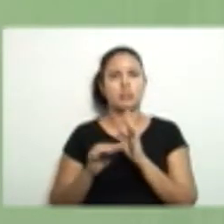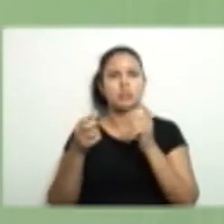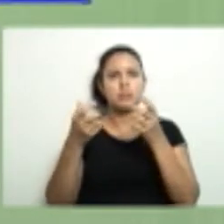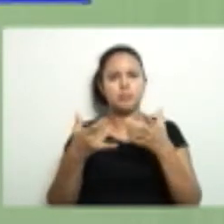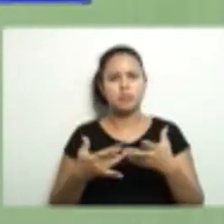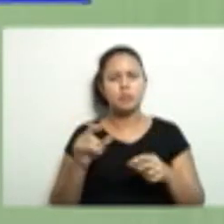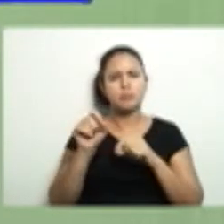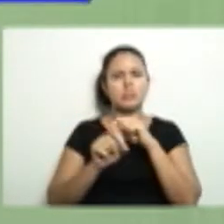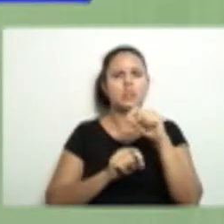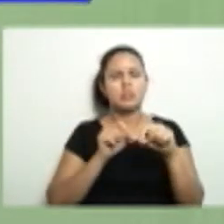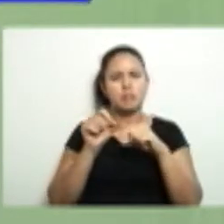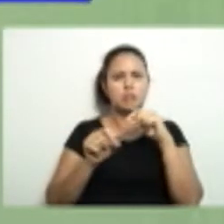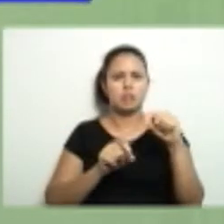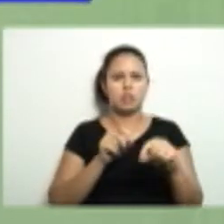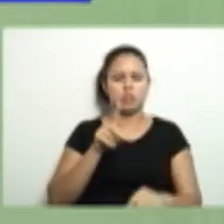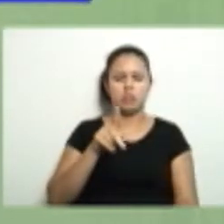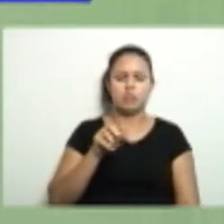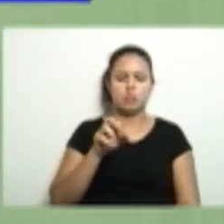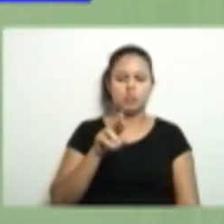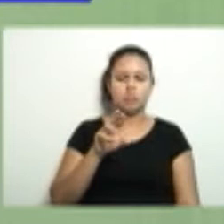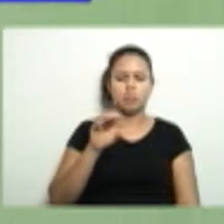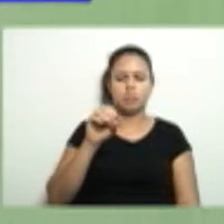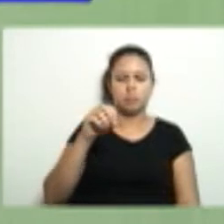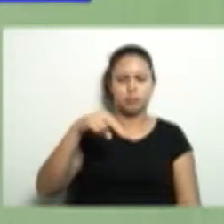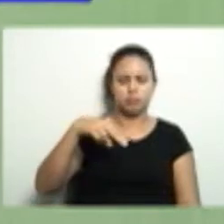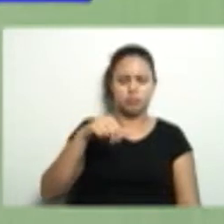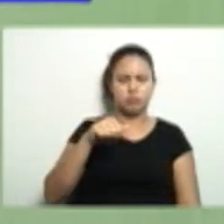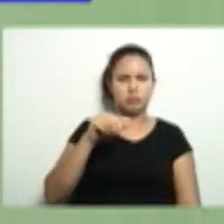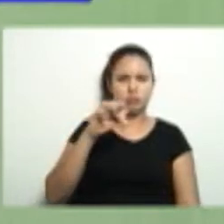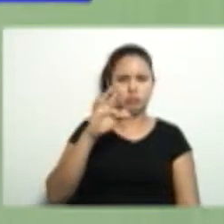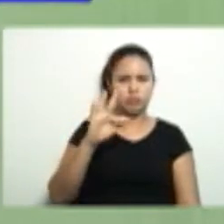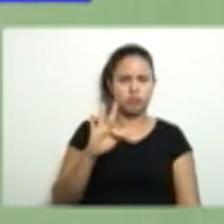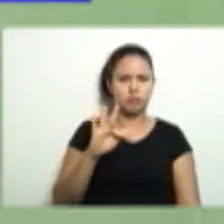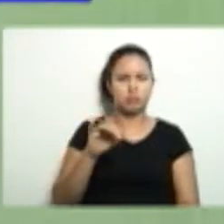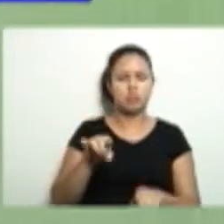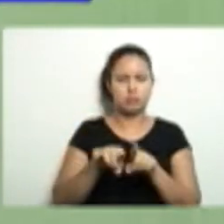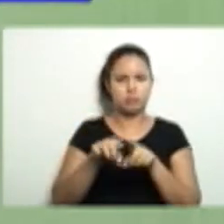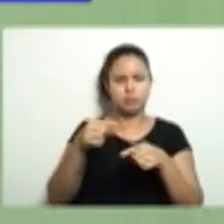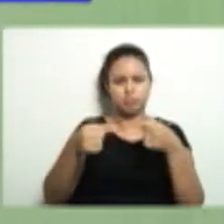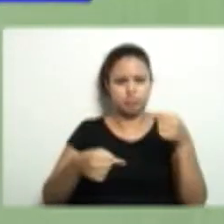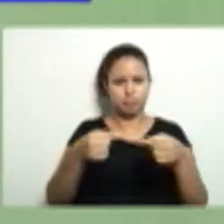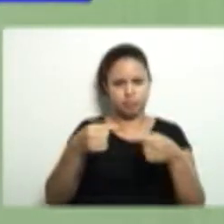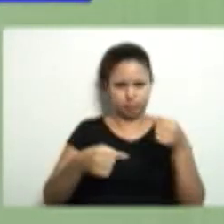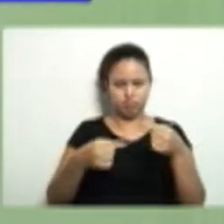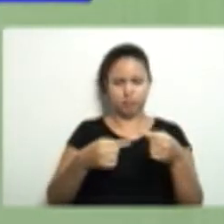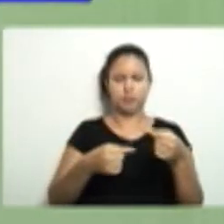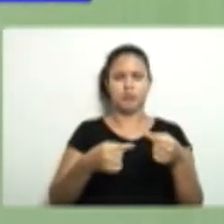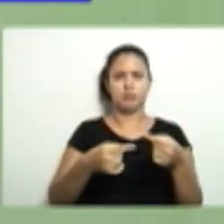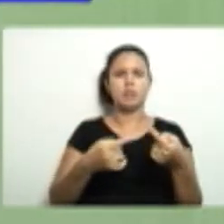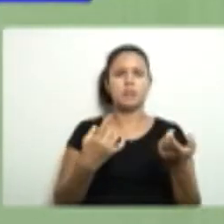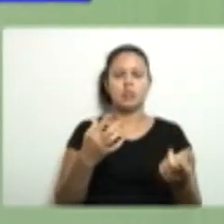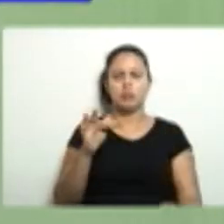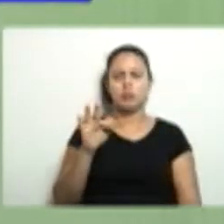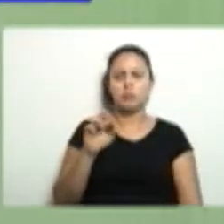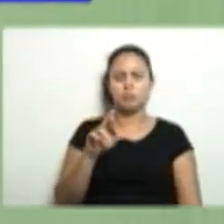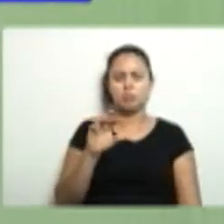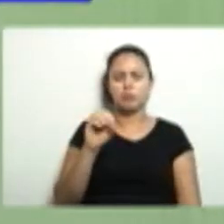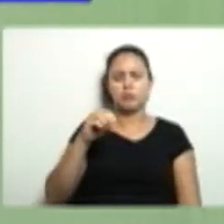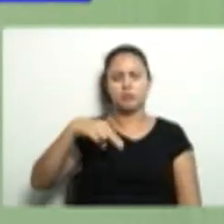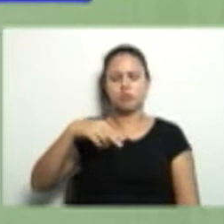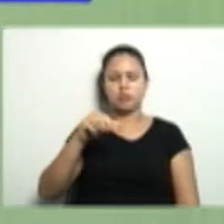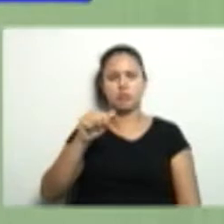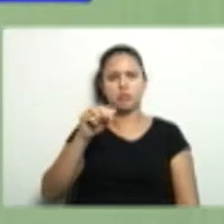é o Pronaf, como ele funciona, e ele vai discutir as vantagens do Pronaf. Vai discutir, por exemplo,